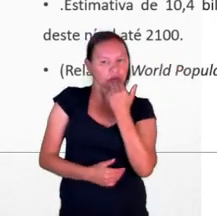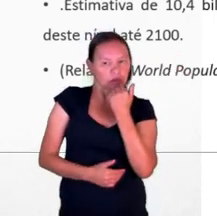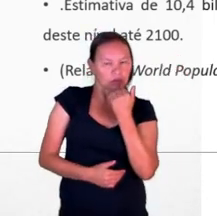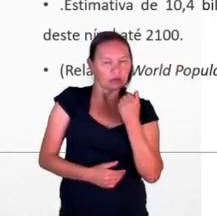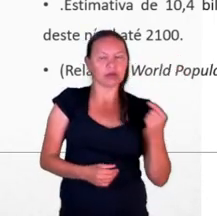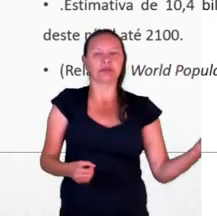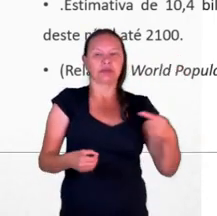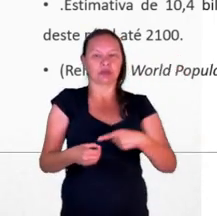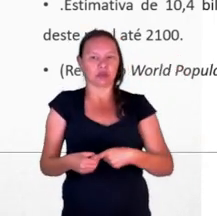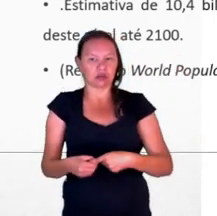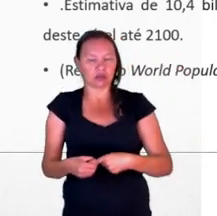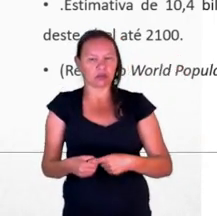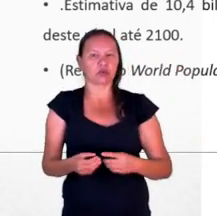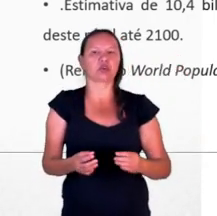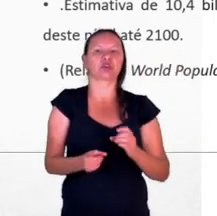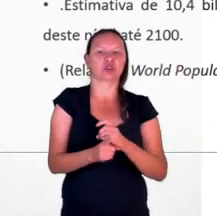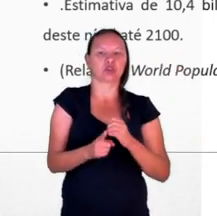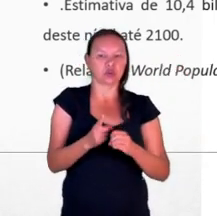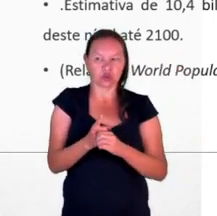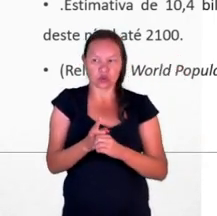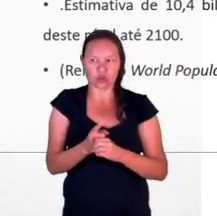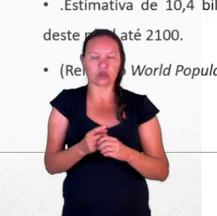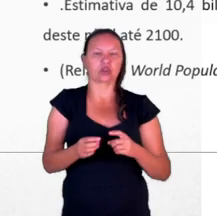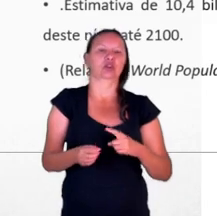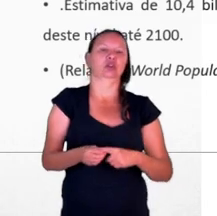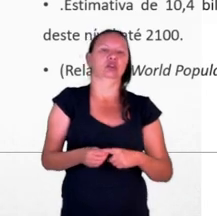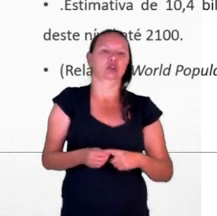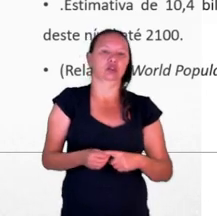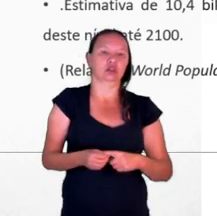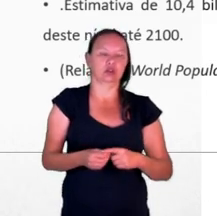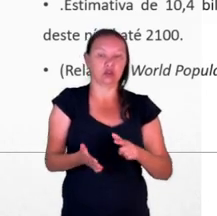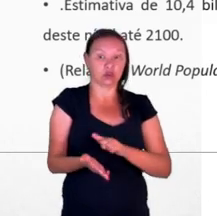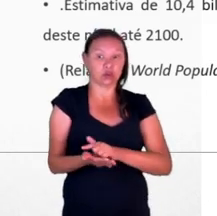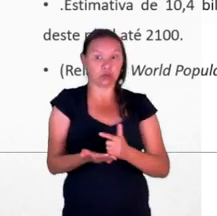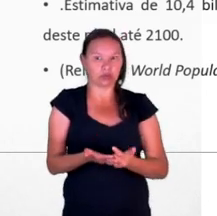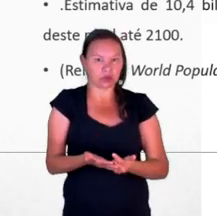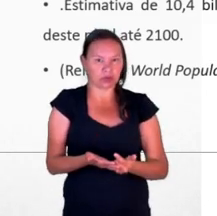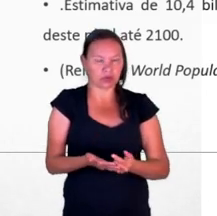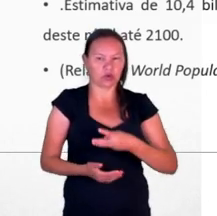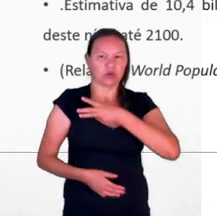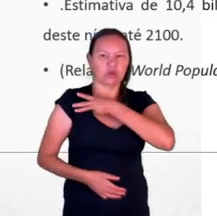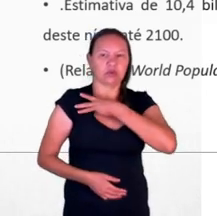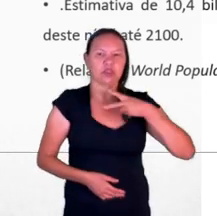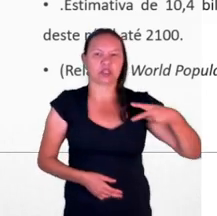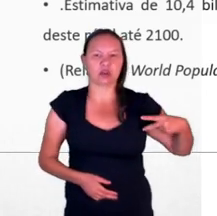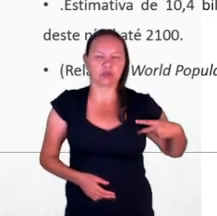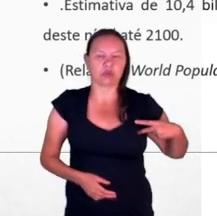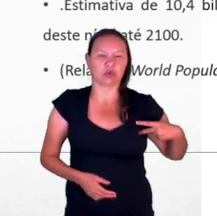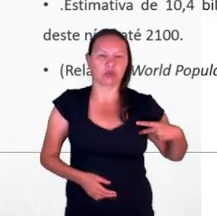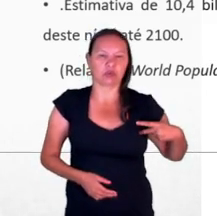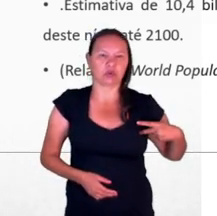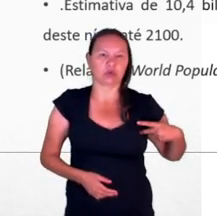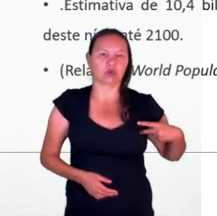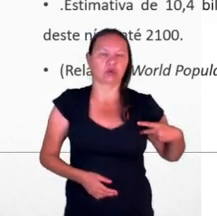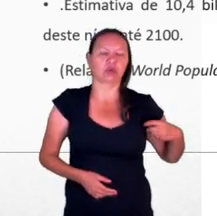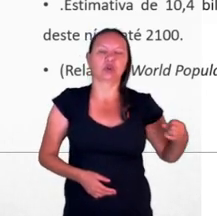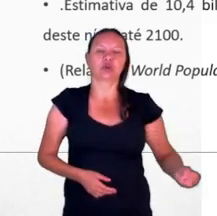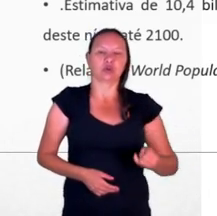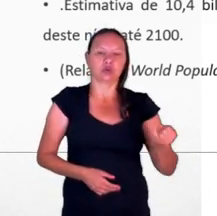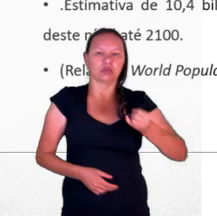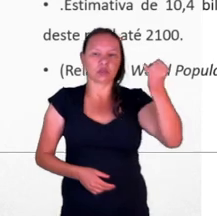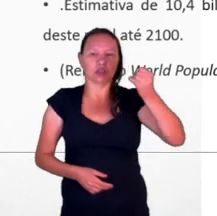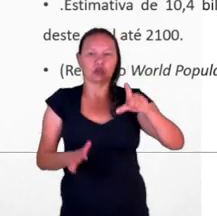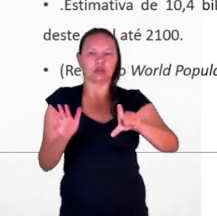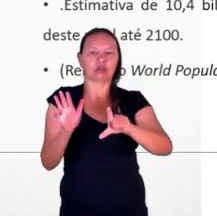entrar na parte conceitual na exigibilidade e no papel do Ministério Público relativamente à garantia do